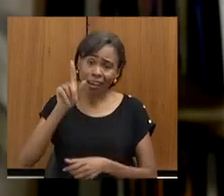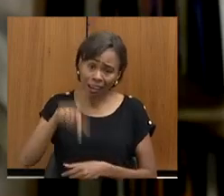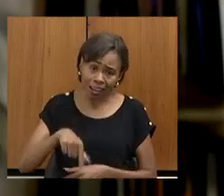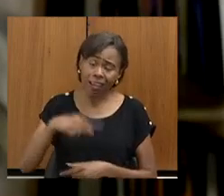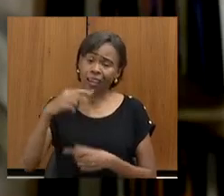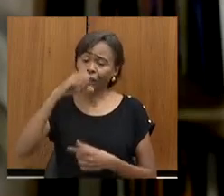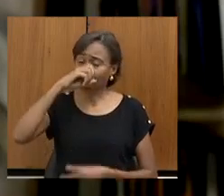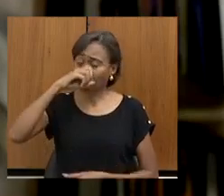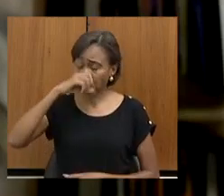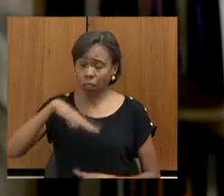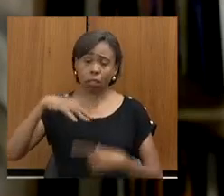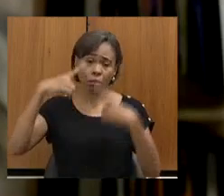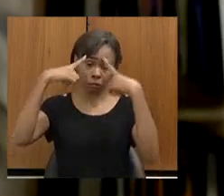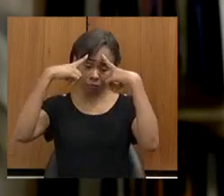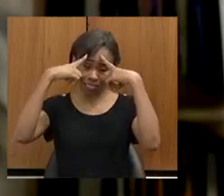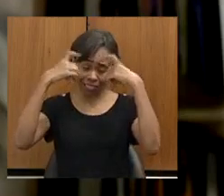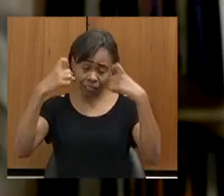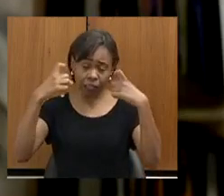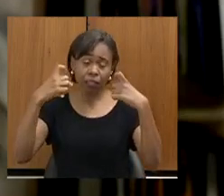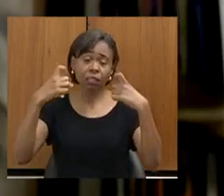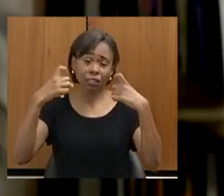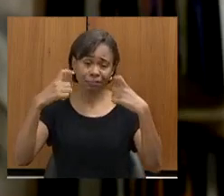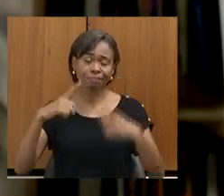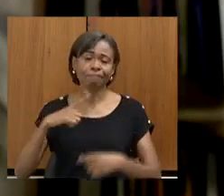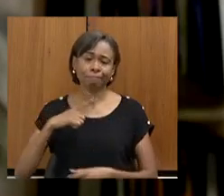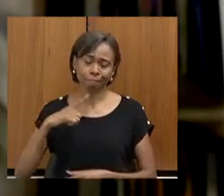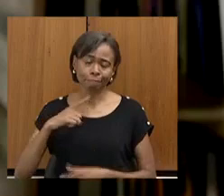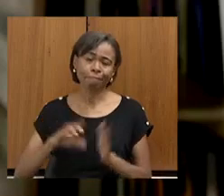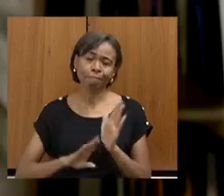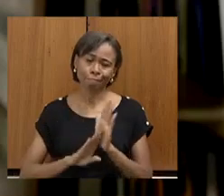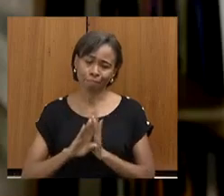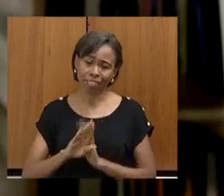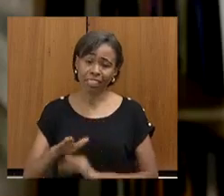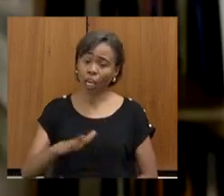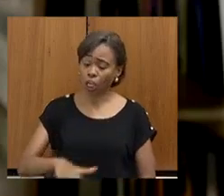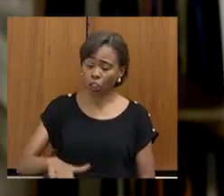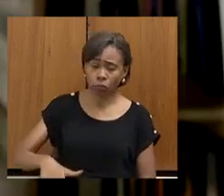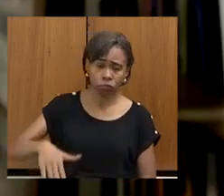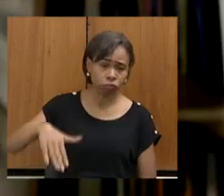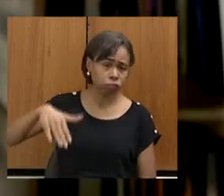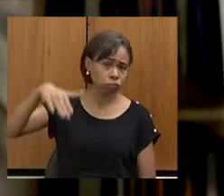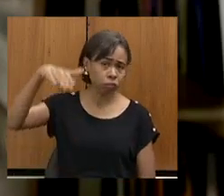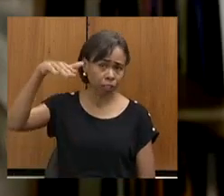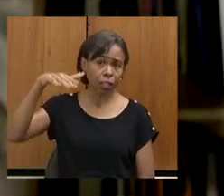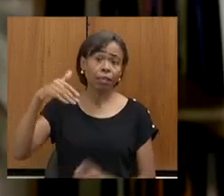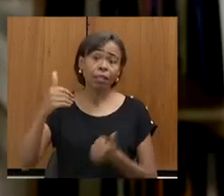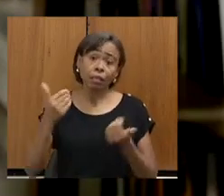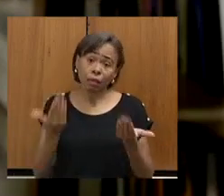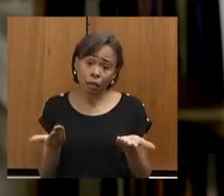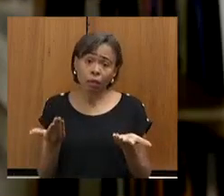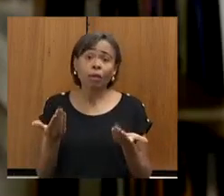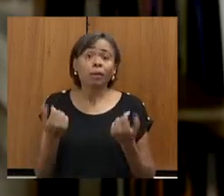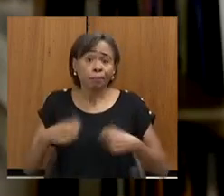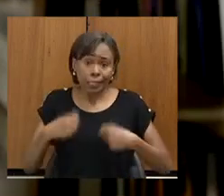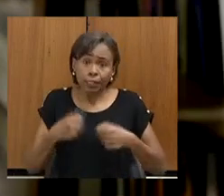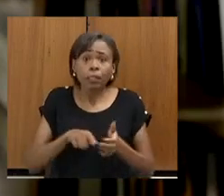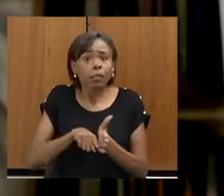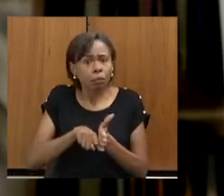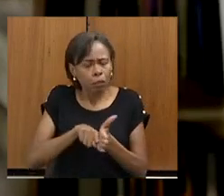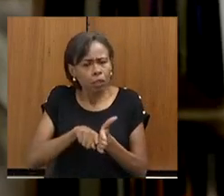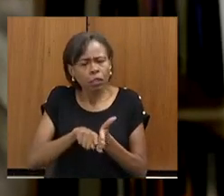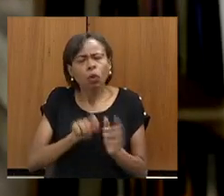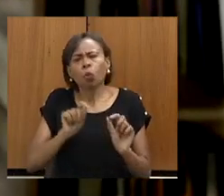agressividade e a violência desde a infância. Então, é uma questão a ser pesquisado que